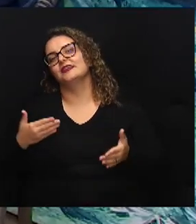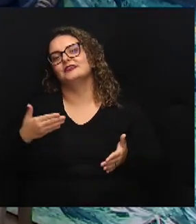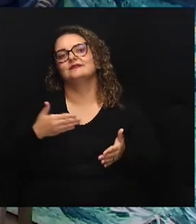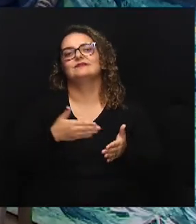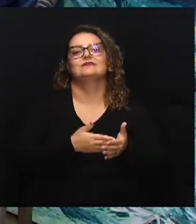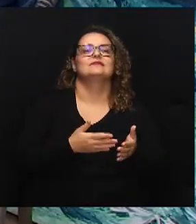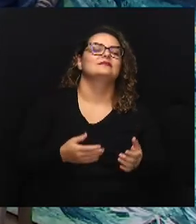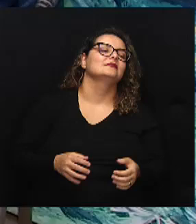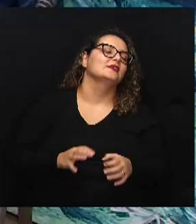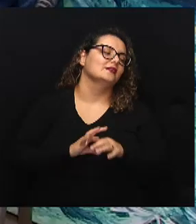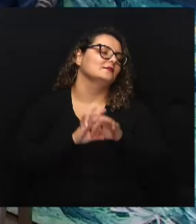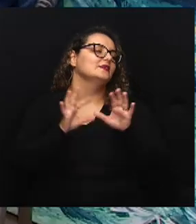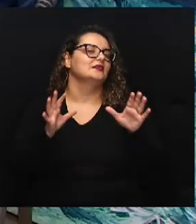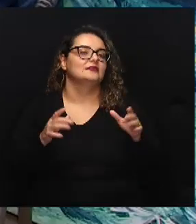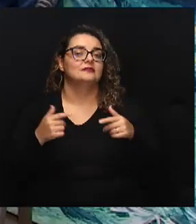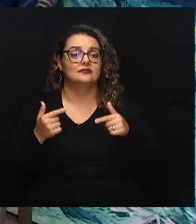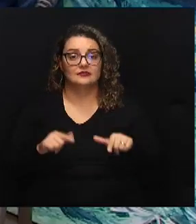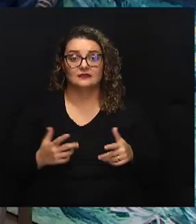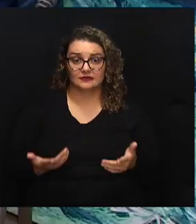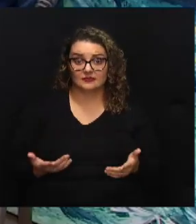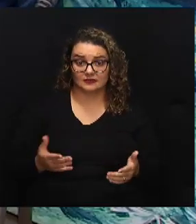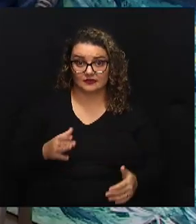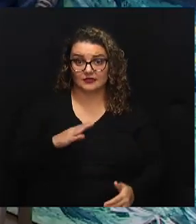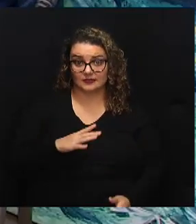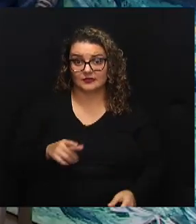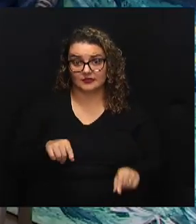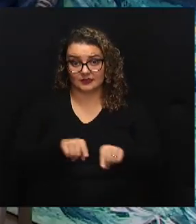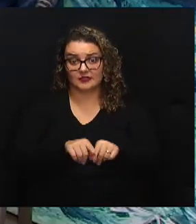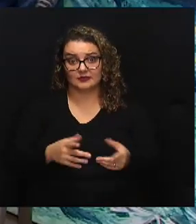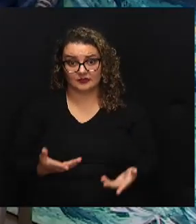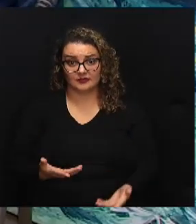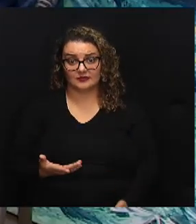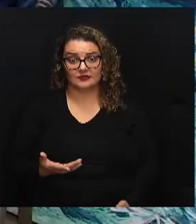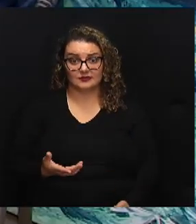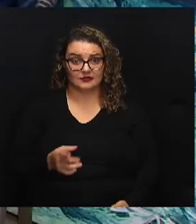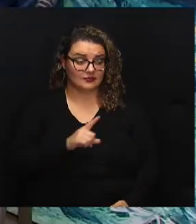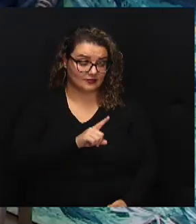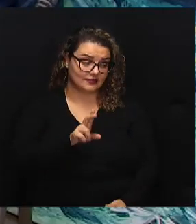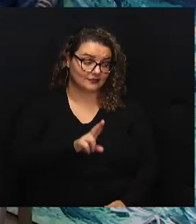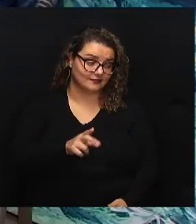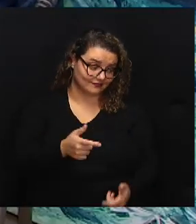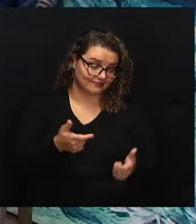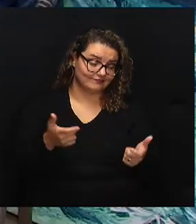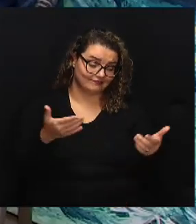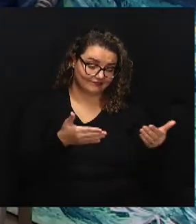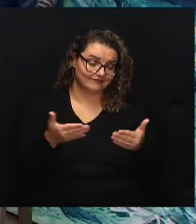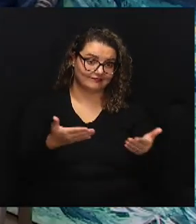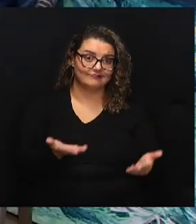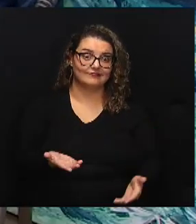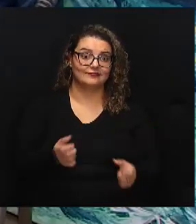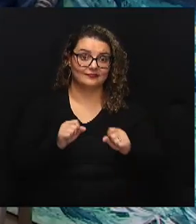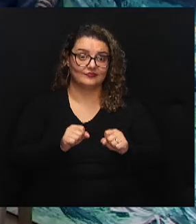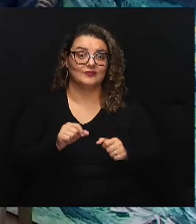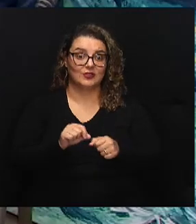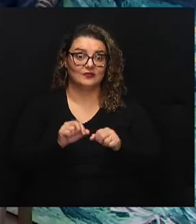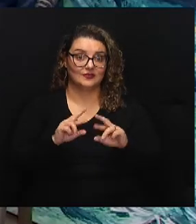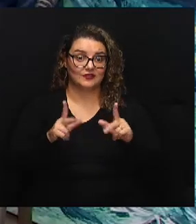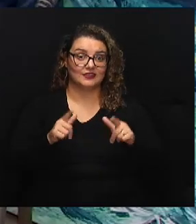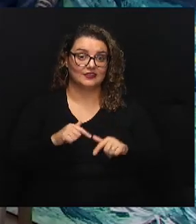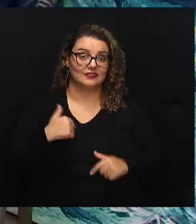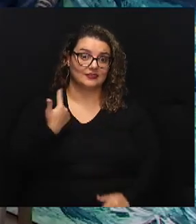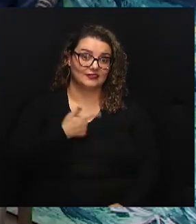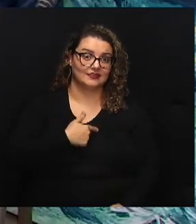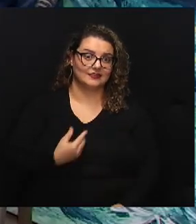se permita mais, que a gente tem espaços na cidade, inclusive, que a gente não utiliza tanto, não frequenta e que pode fazer uma diferença enorme na